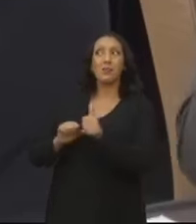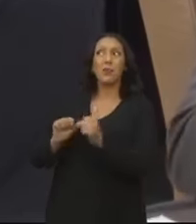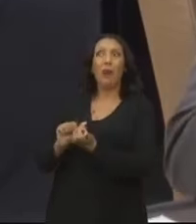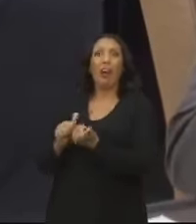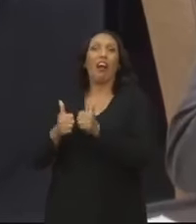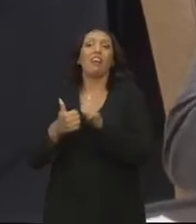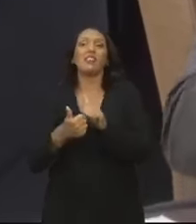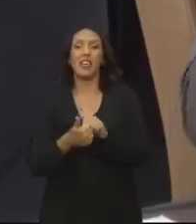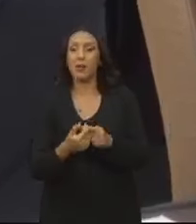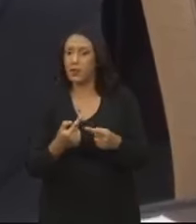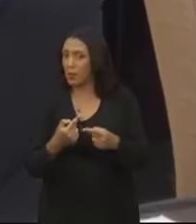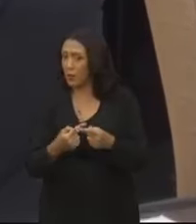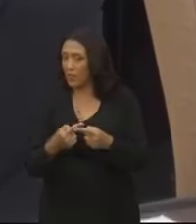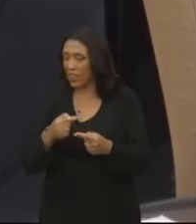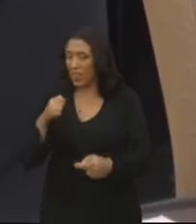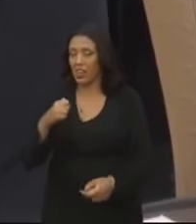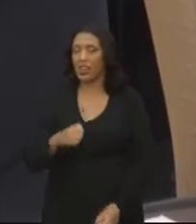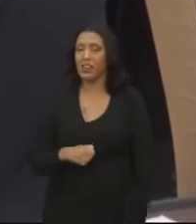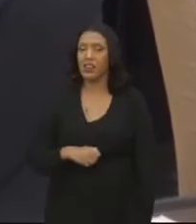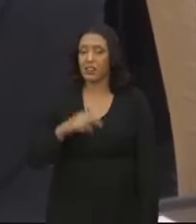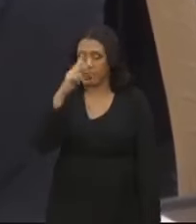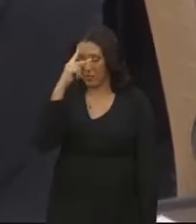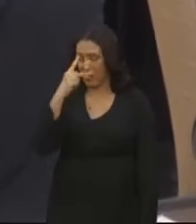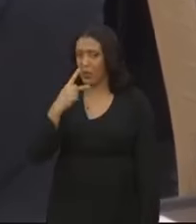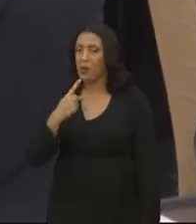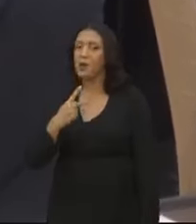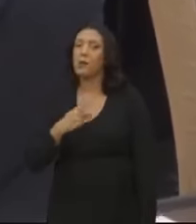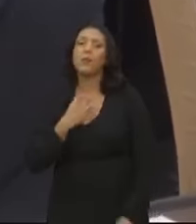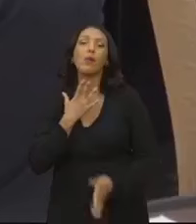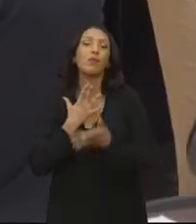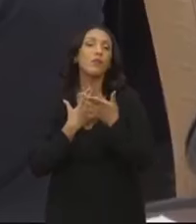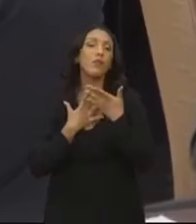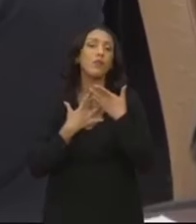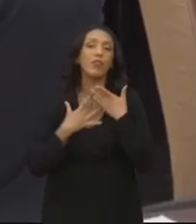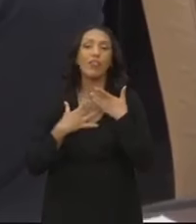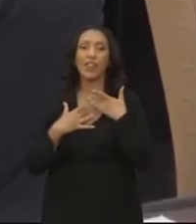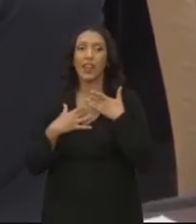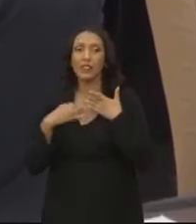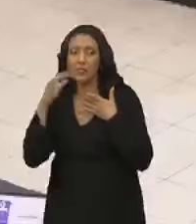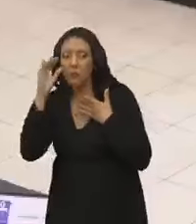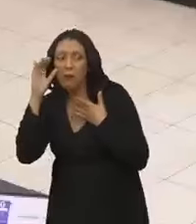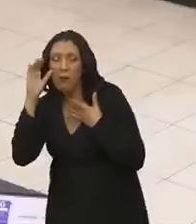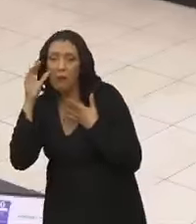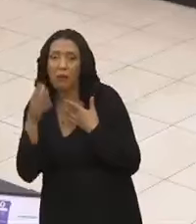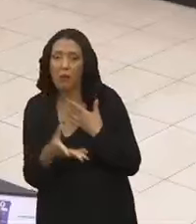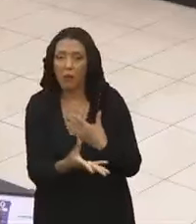tem que ter responsabilidade, a gente tem que ter competência, a gente tem que ter compromisso com a população. Meu voto é contrário.